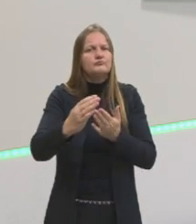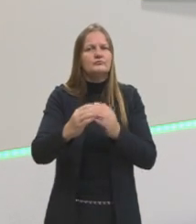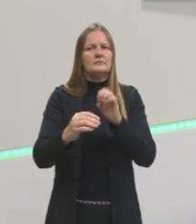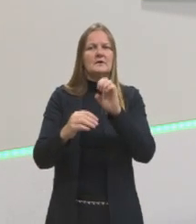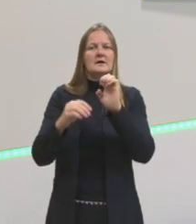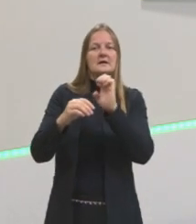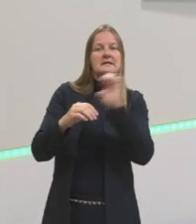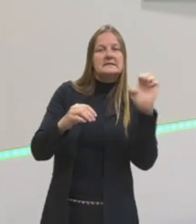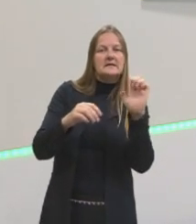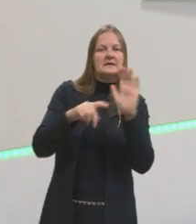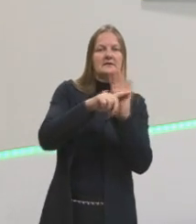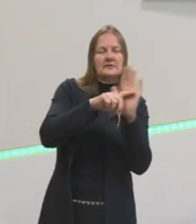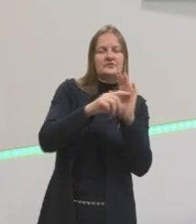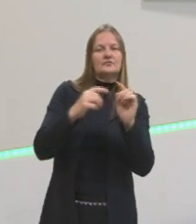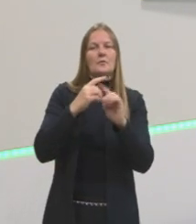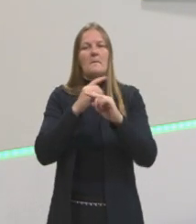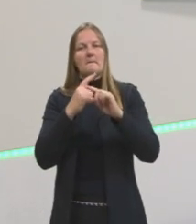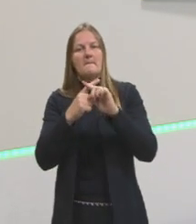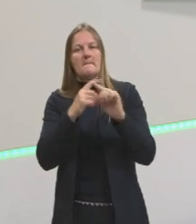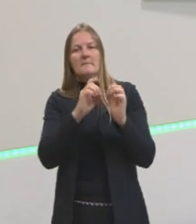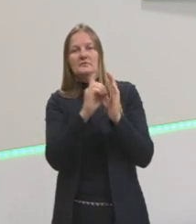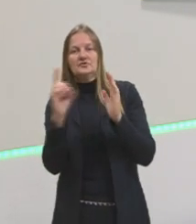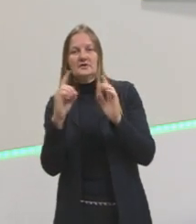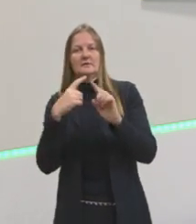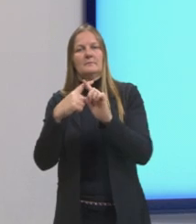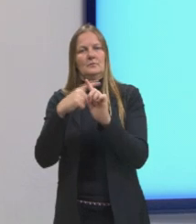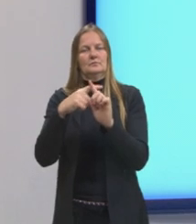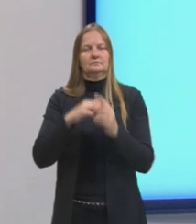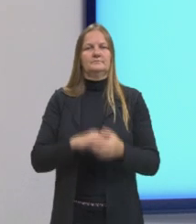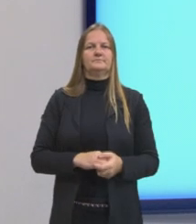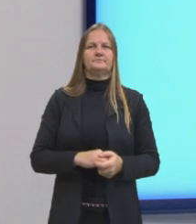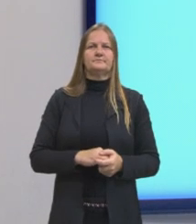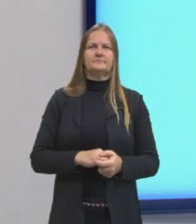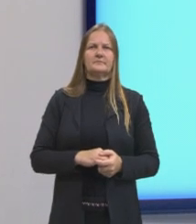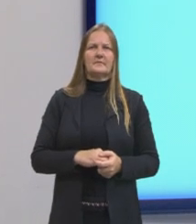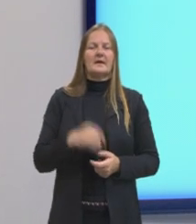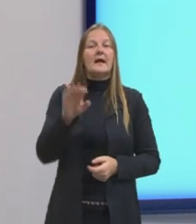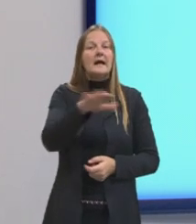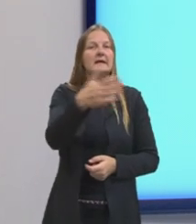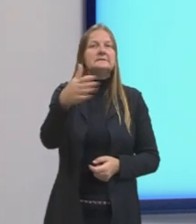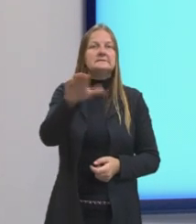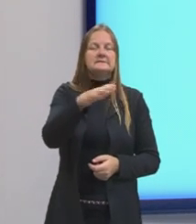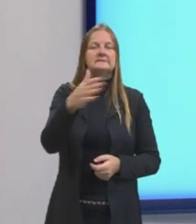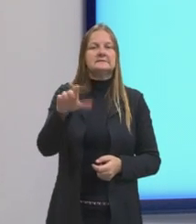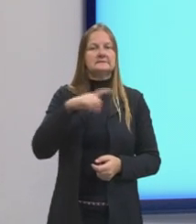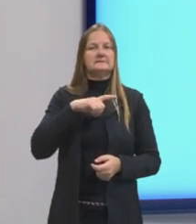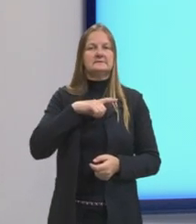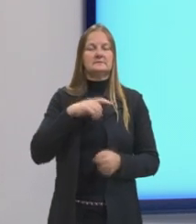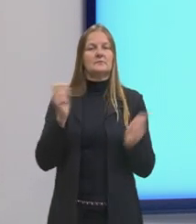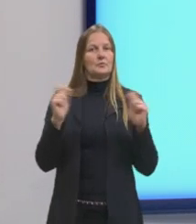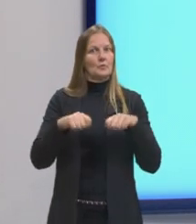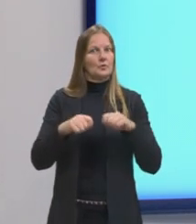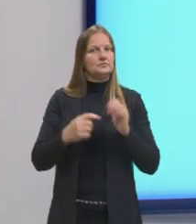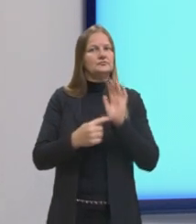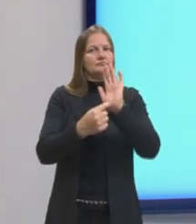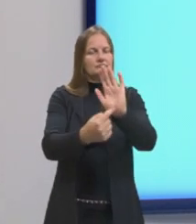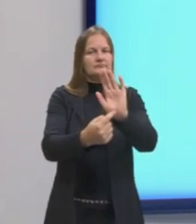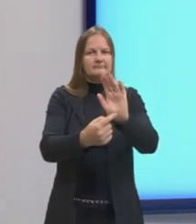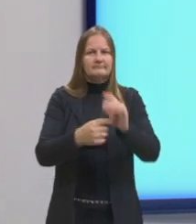esquerda números negativos correto em outra situação que também pode aparecer muito é muito comum